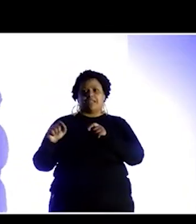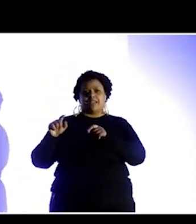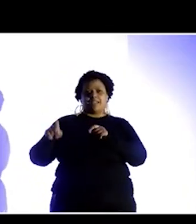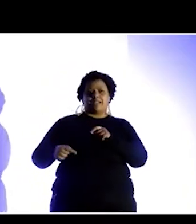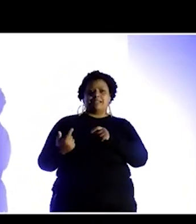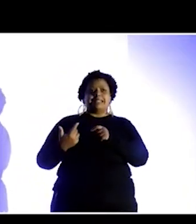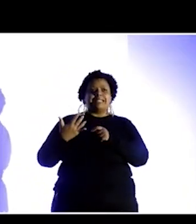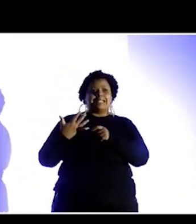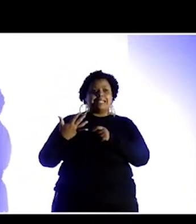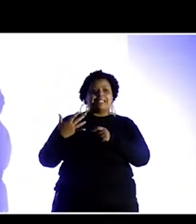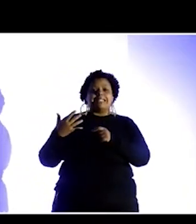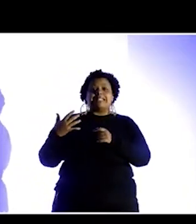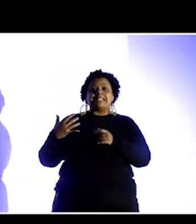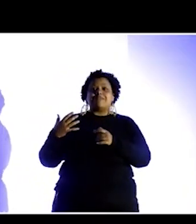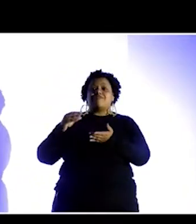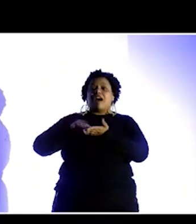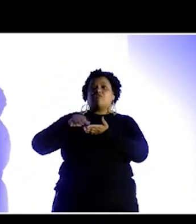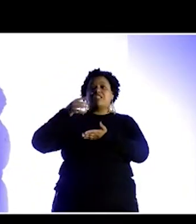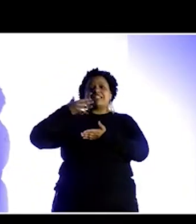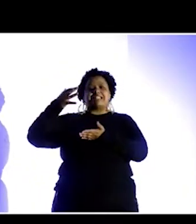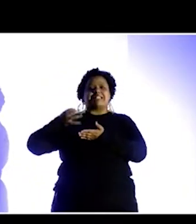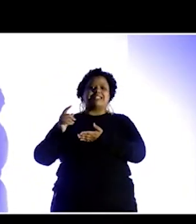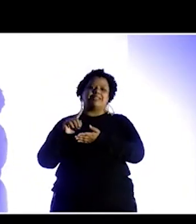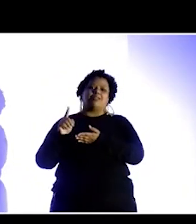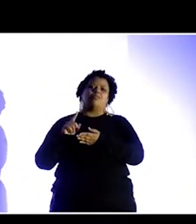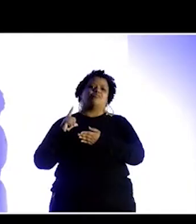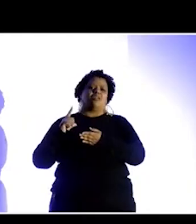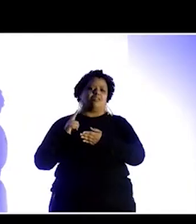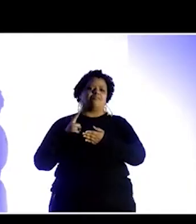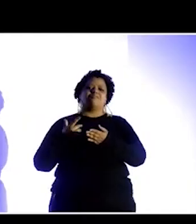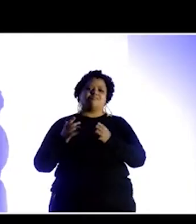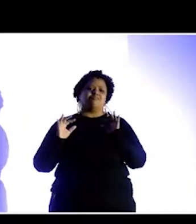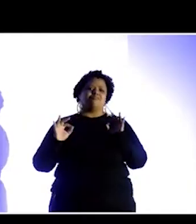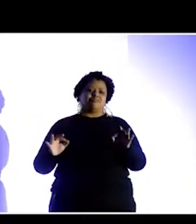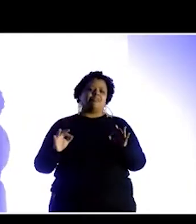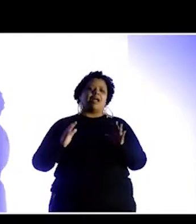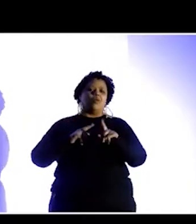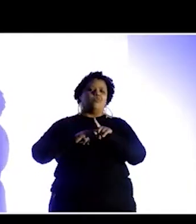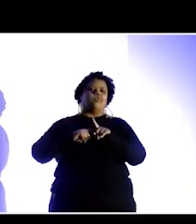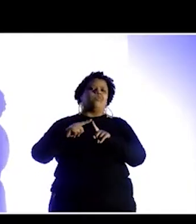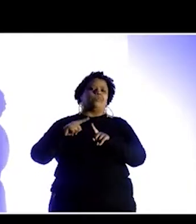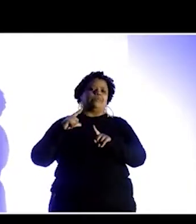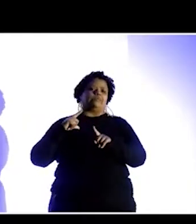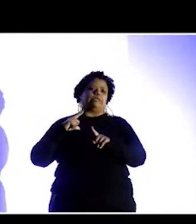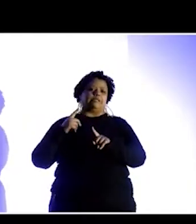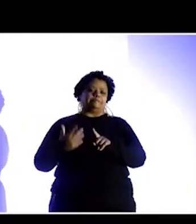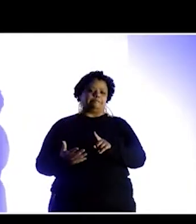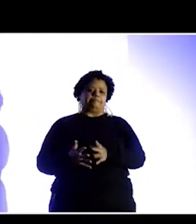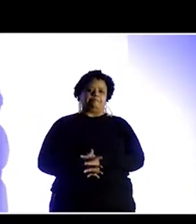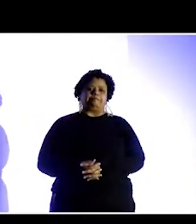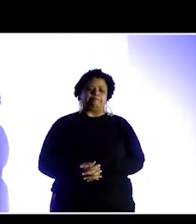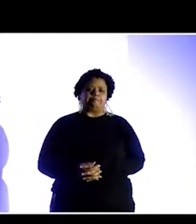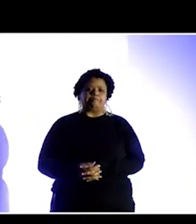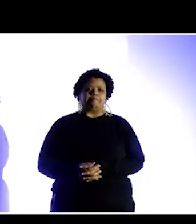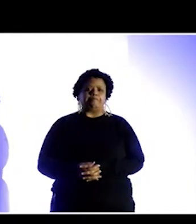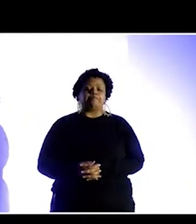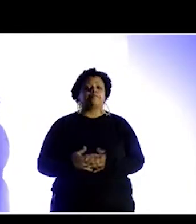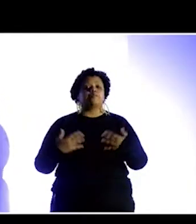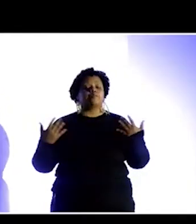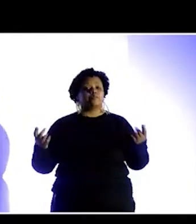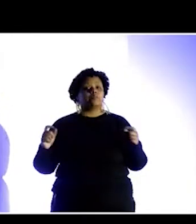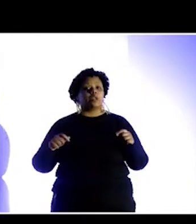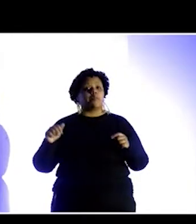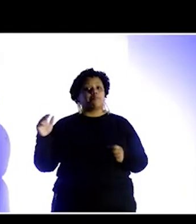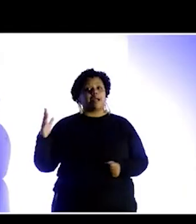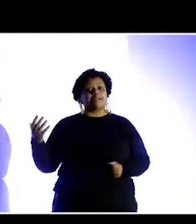mais incerteza sobre o ponto de vista do aumento da temperatura global, da mudança do clima, mas naquela variável que talvez seja